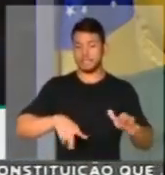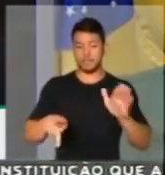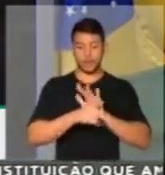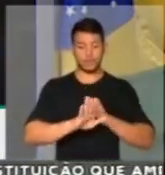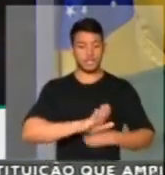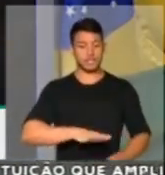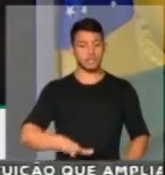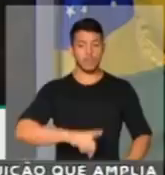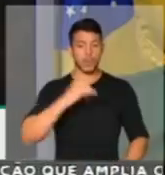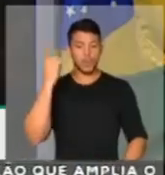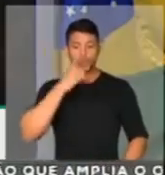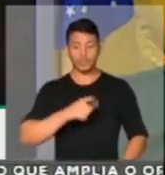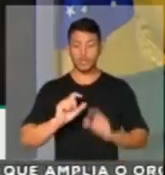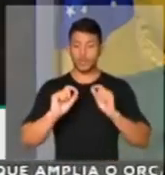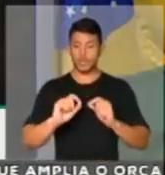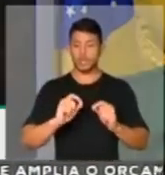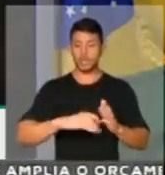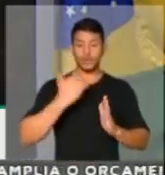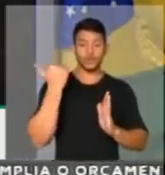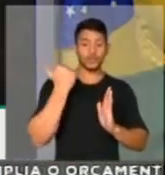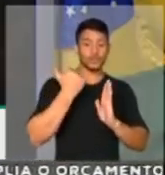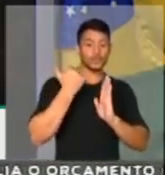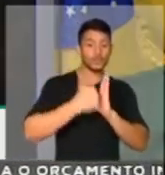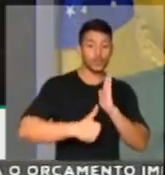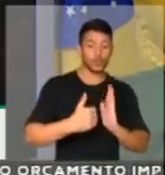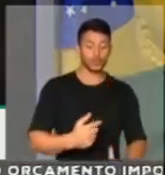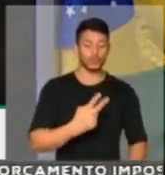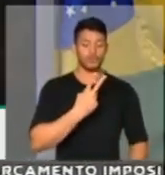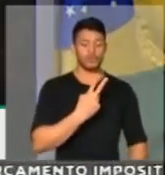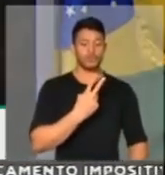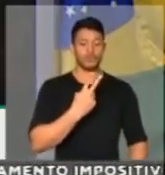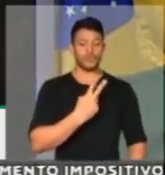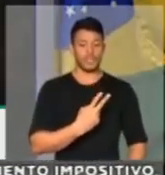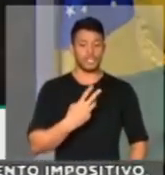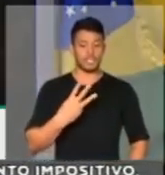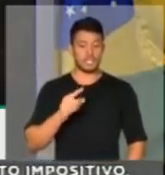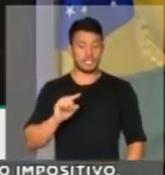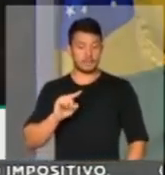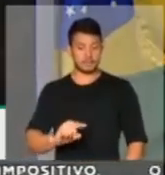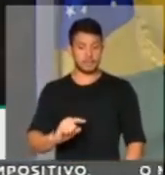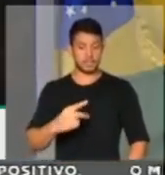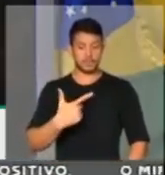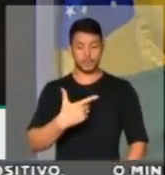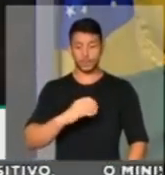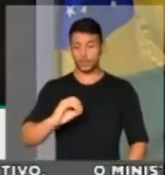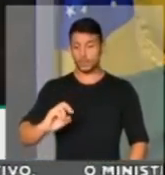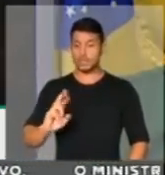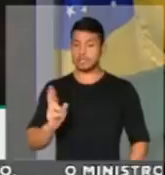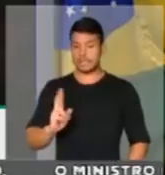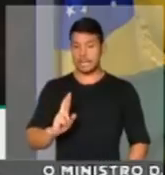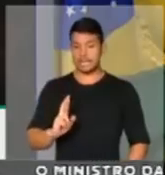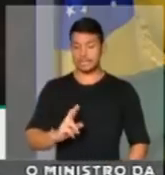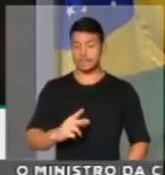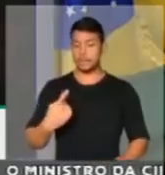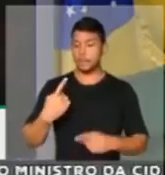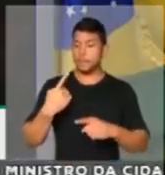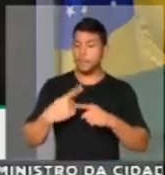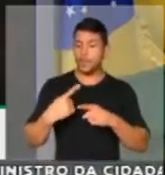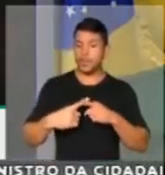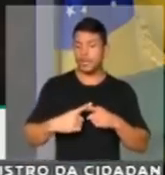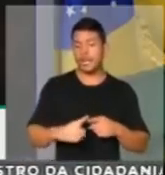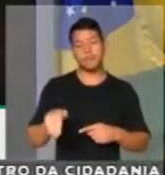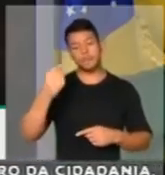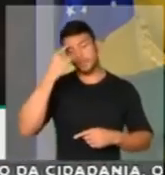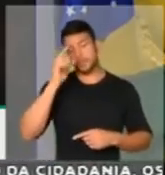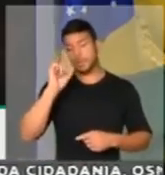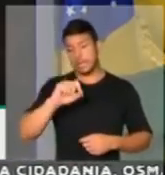desconto de R$ 23.200 em 2017, inscrito como se fosse produtor rural. Da mesma maneira, a Rádio FM Independente